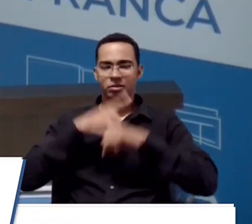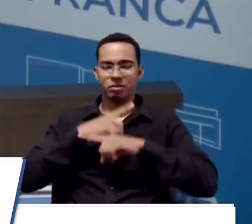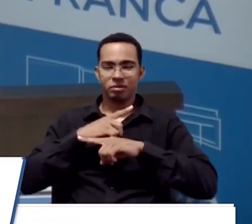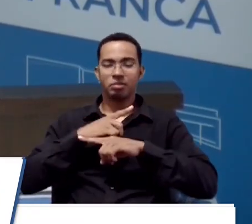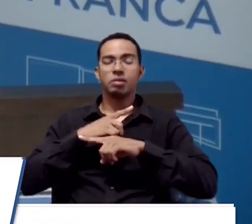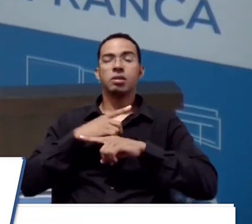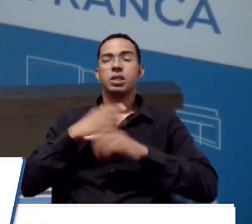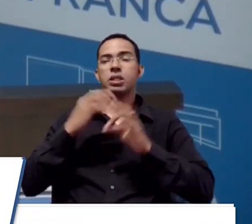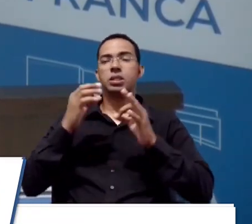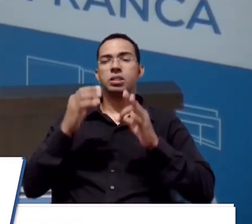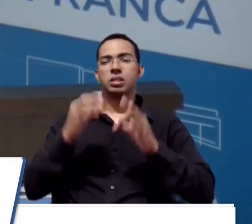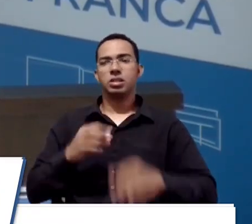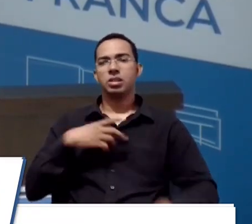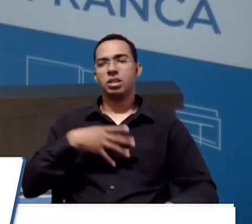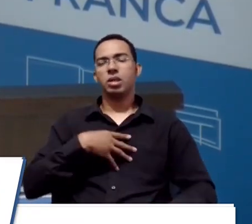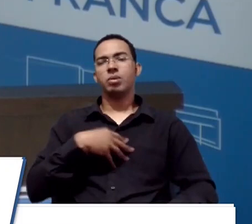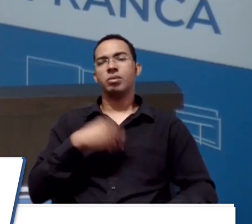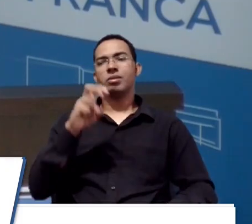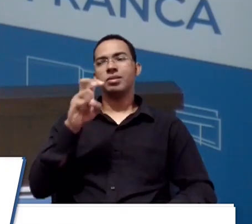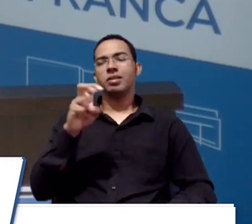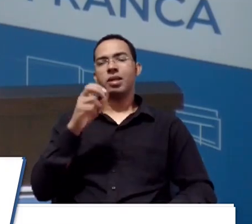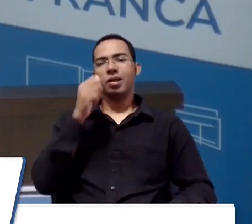Tenho 5 filhas,